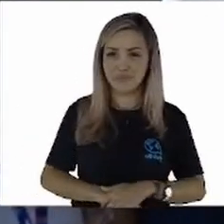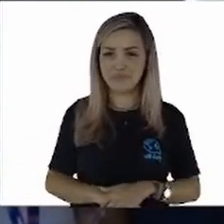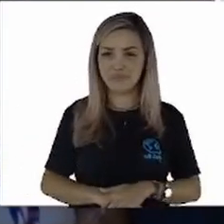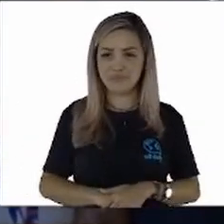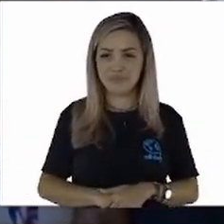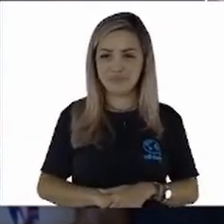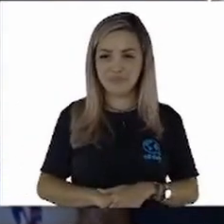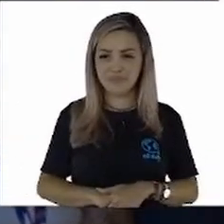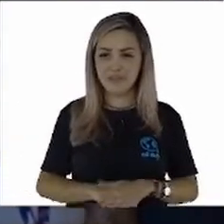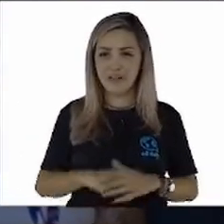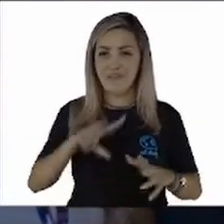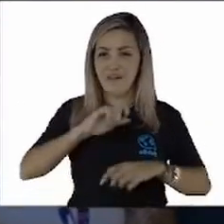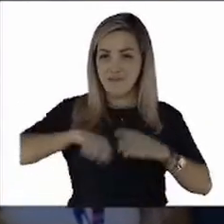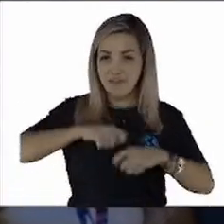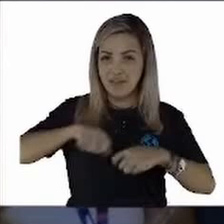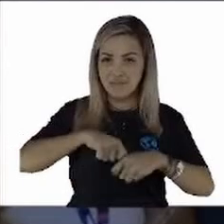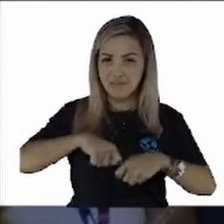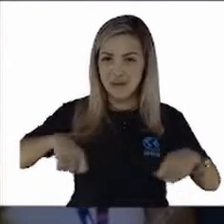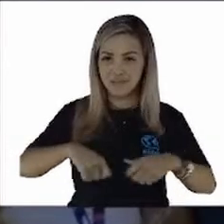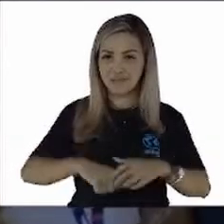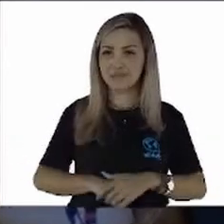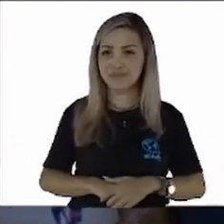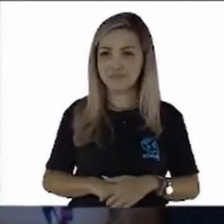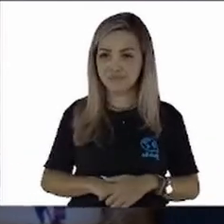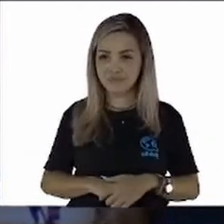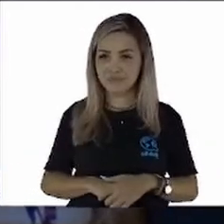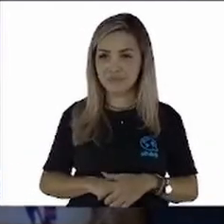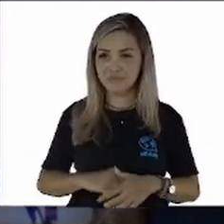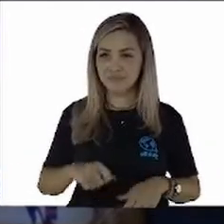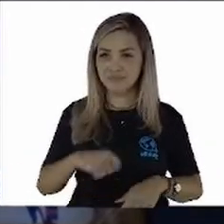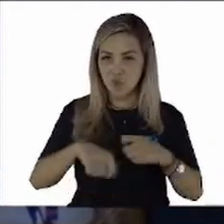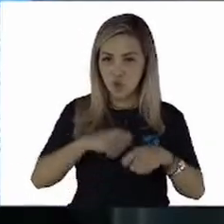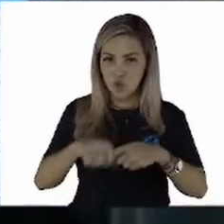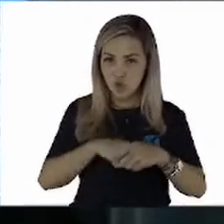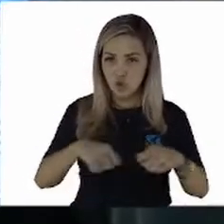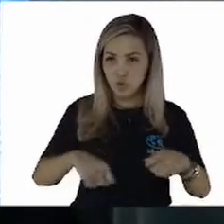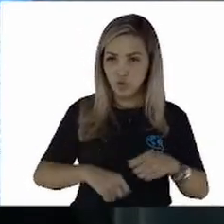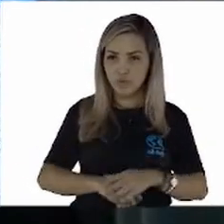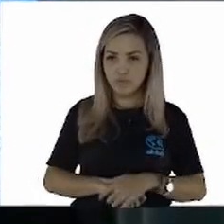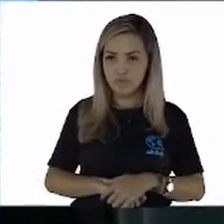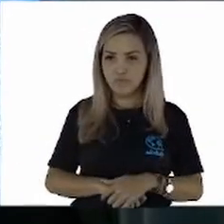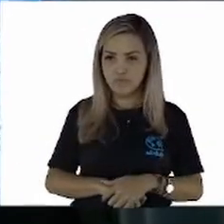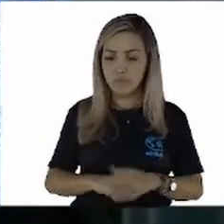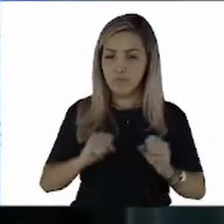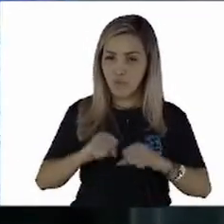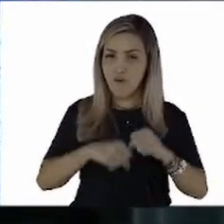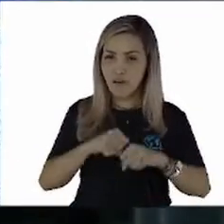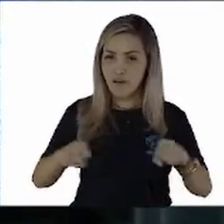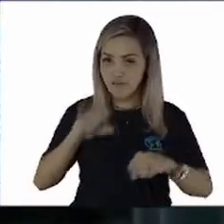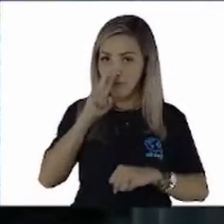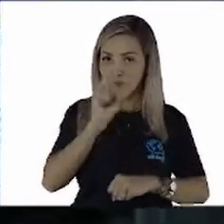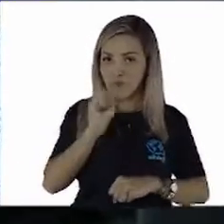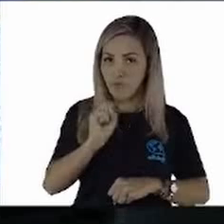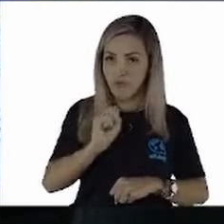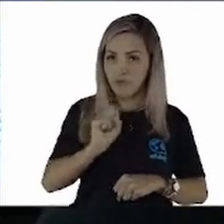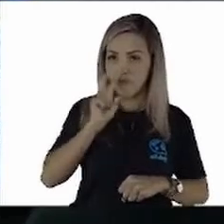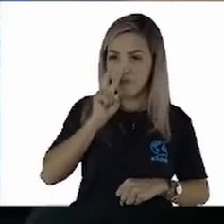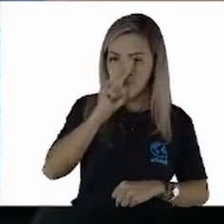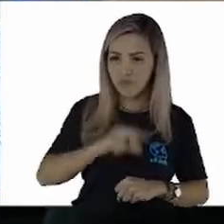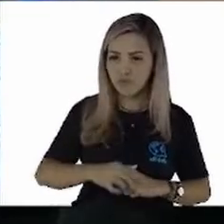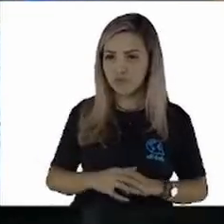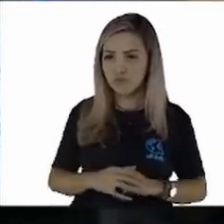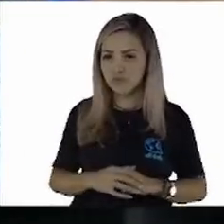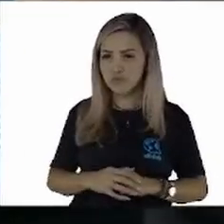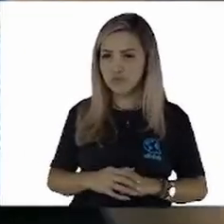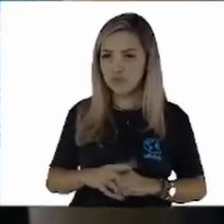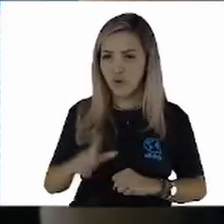Isso. Aqui, você vai me amarrar. Segura a corda aqui. Isso. Dá um nó bem no meio aqui no meu braço. Pode apertar. Aperta com... Pode, aperta com força.